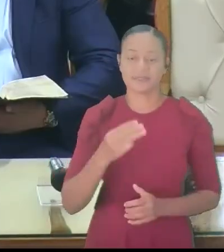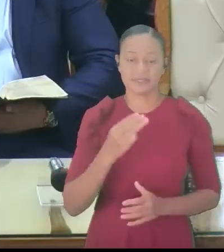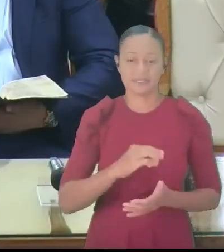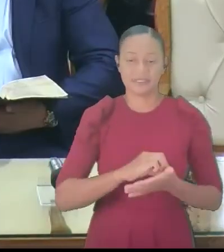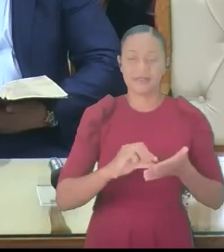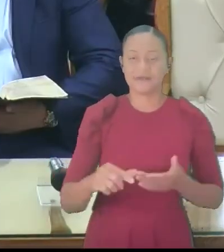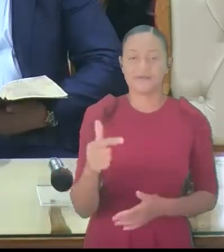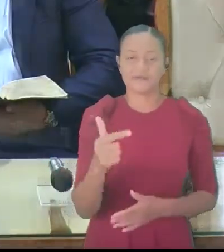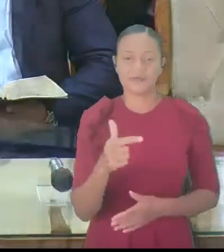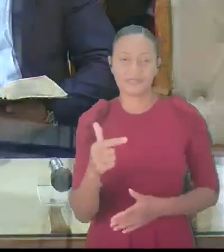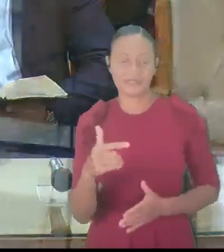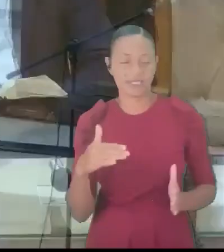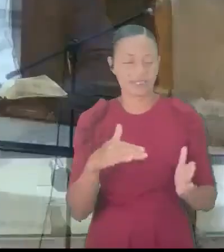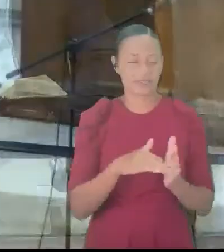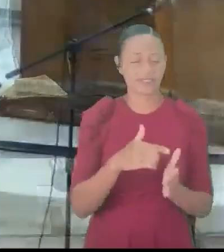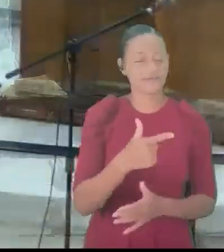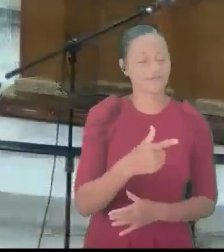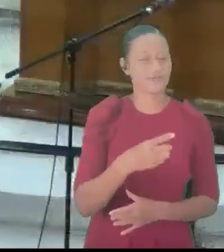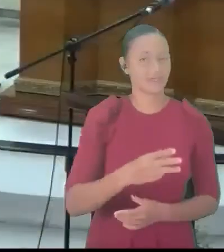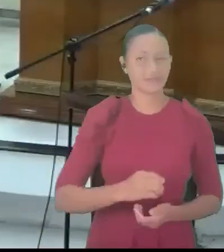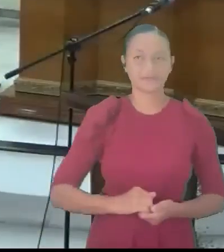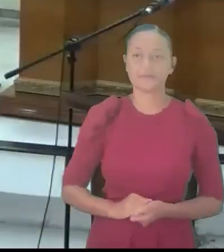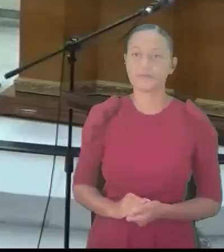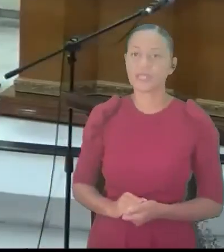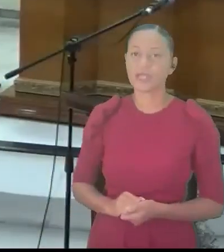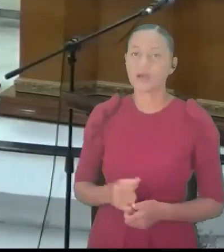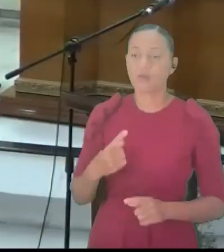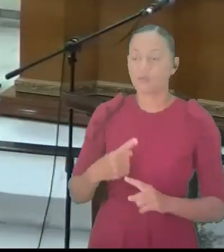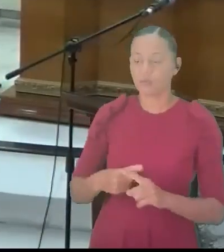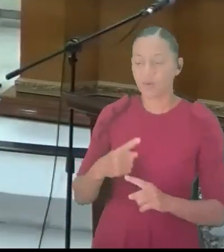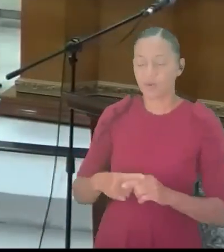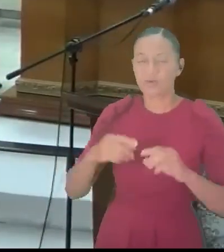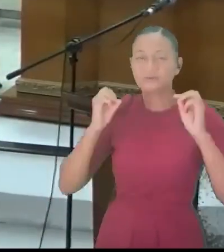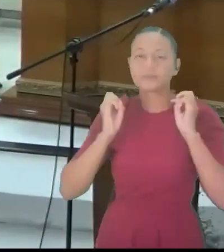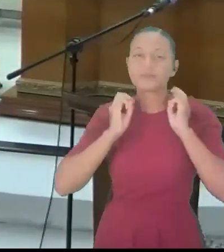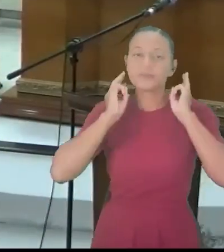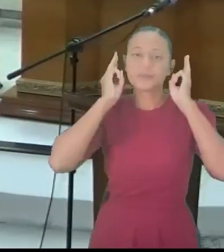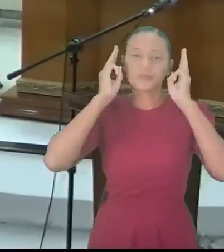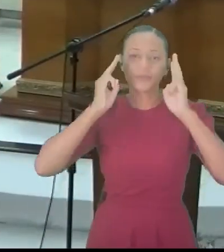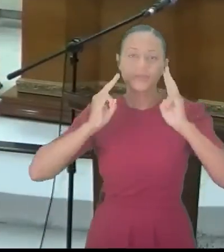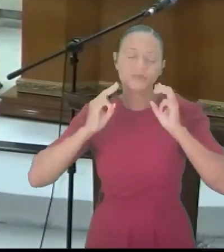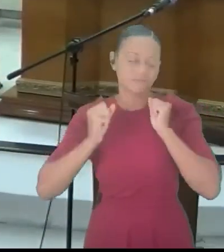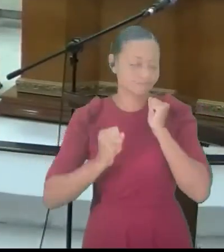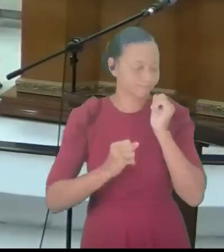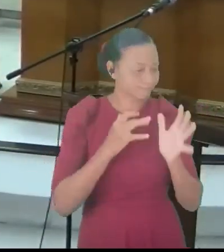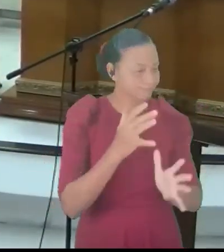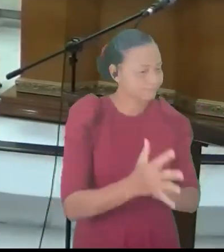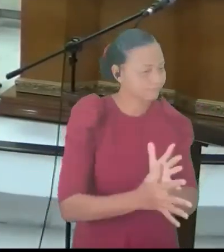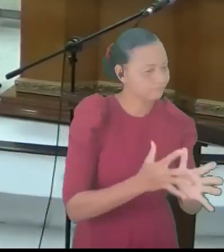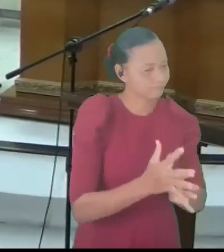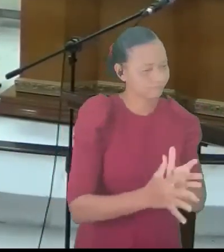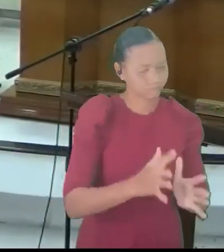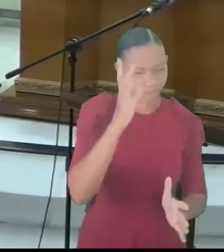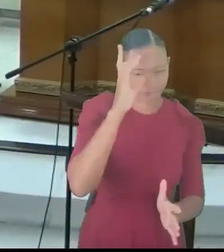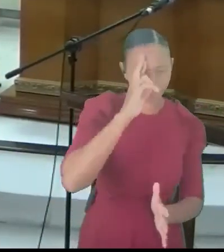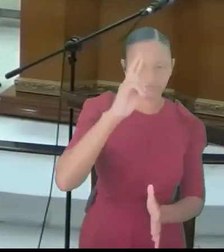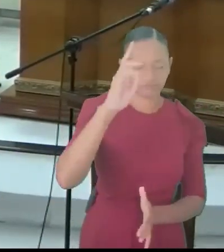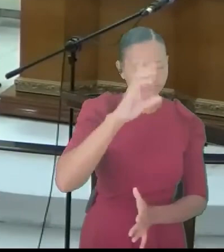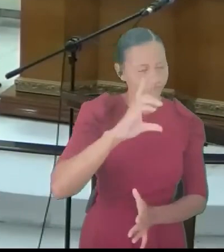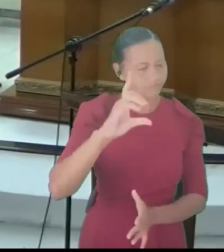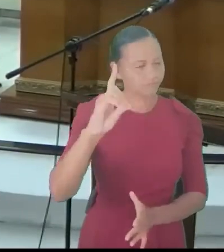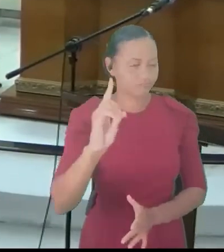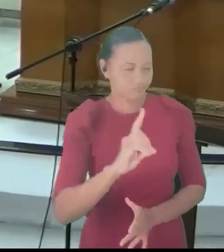e 23. Glória a Deus. Porque Moisés disse: o Senhor vosso Deus levantará dentre